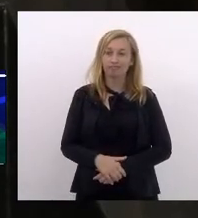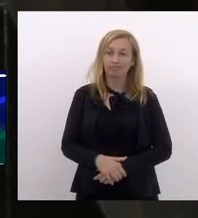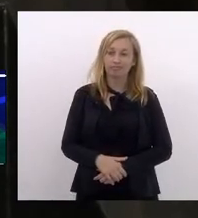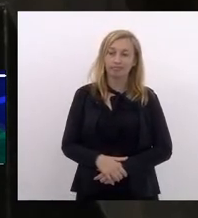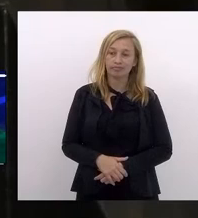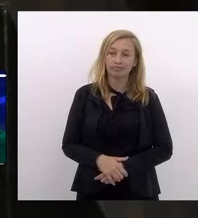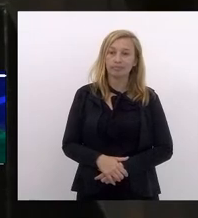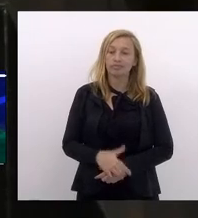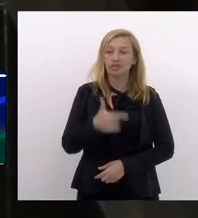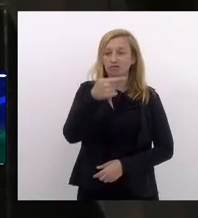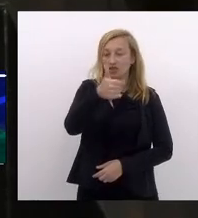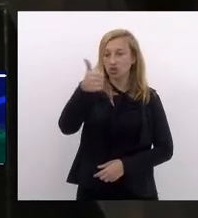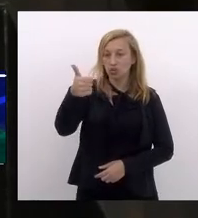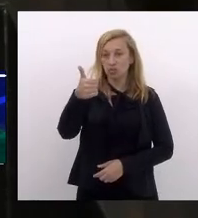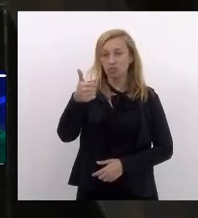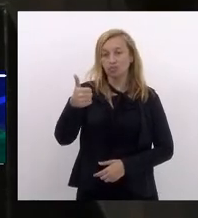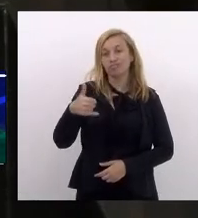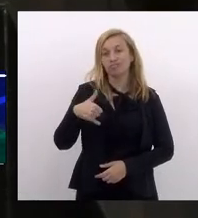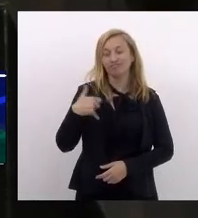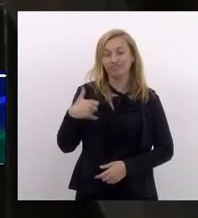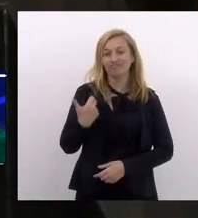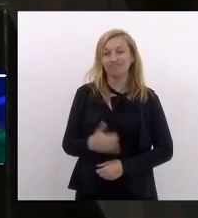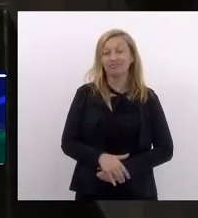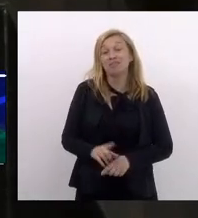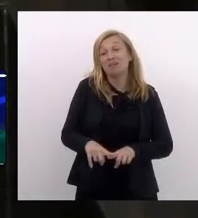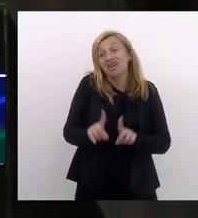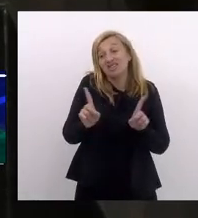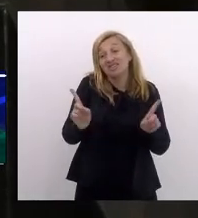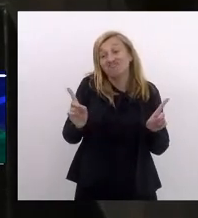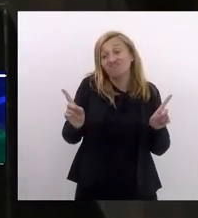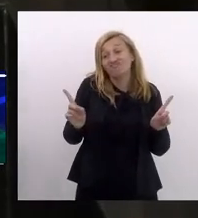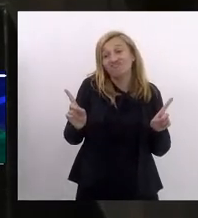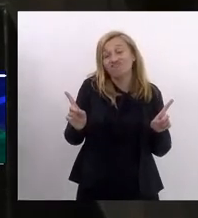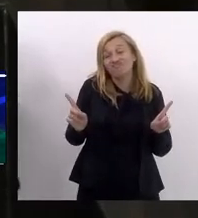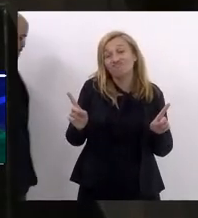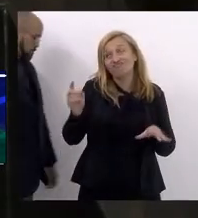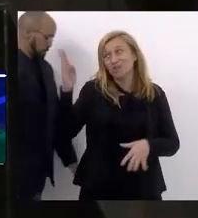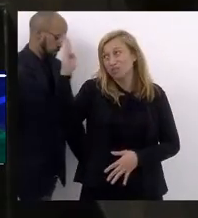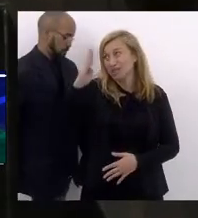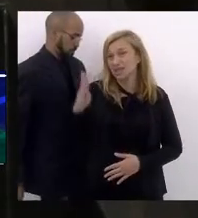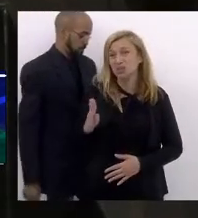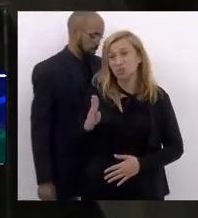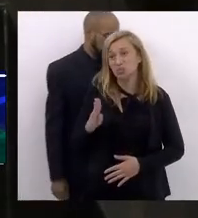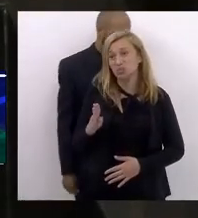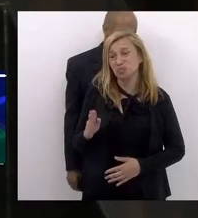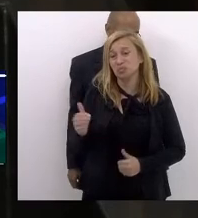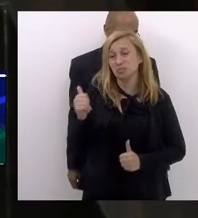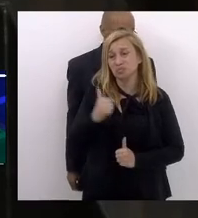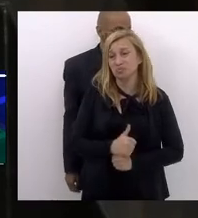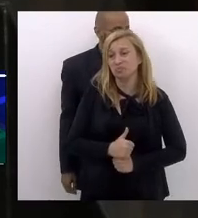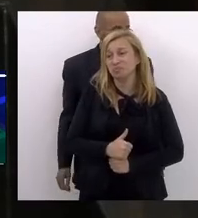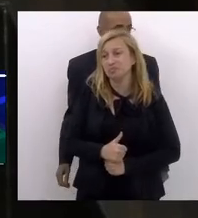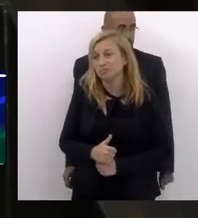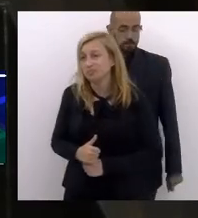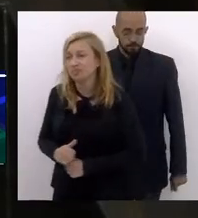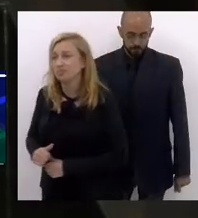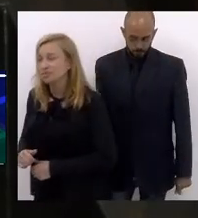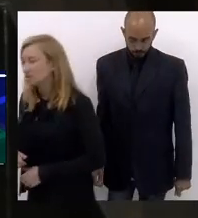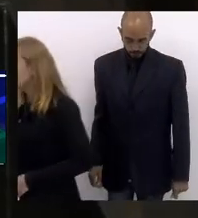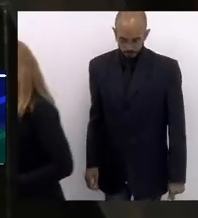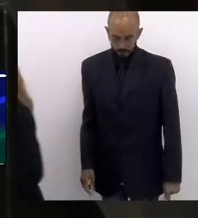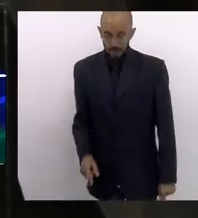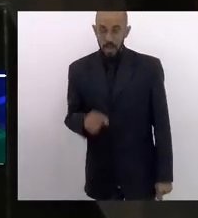que completou 21 anos. Mas, para o Brasil, esta data não é uma